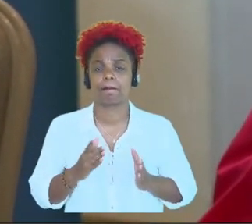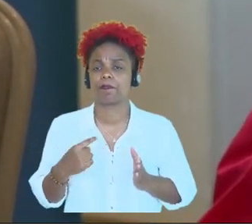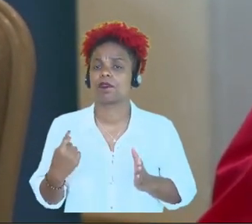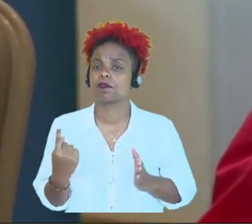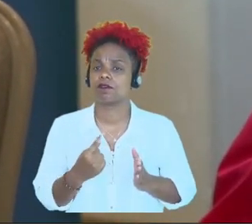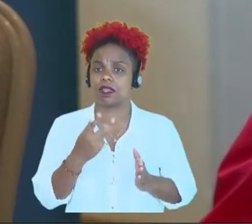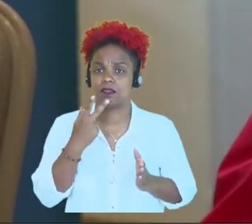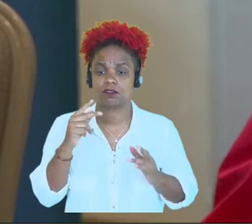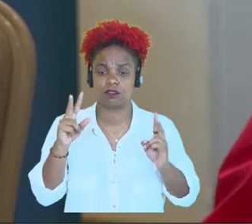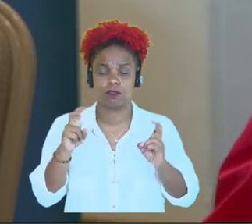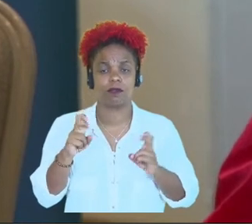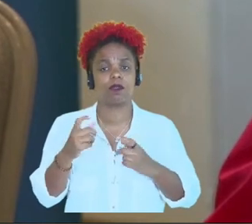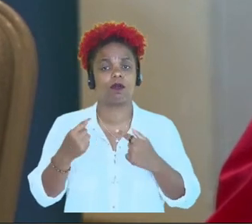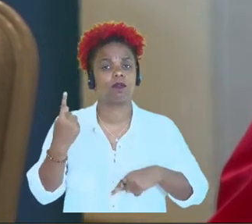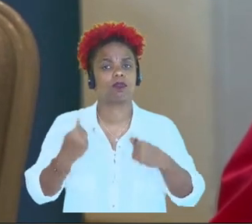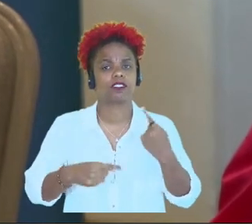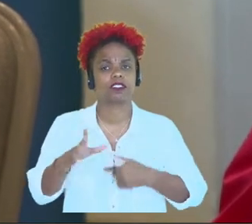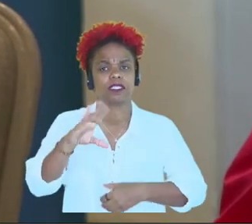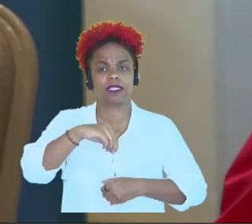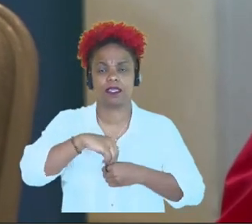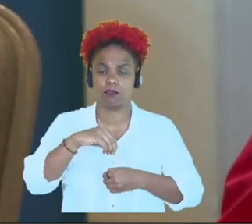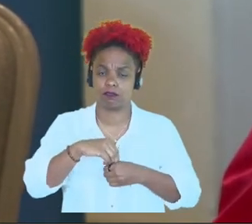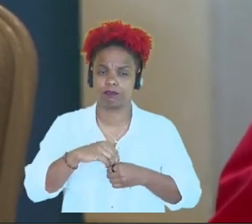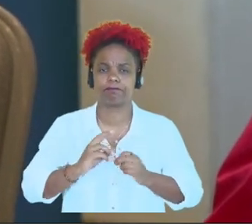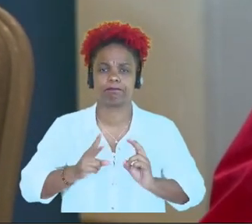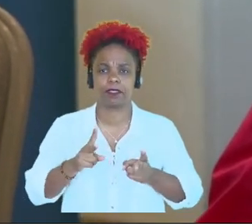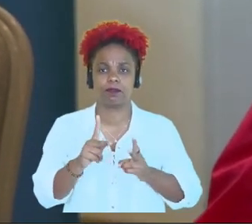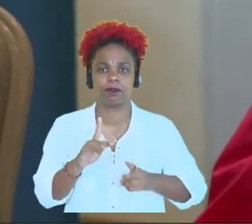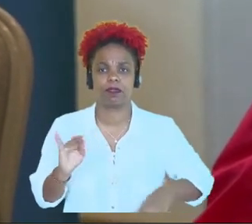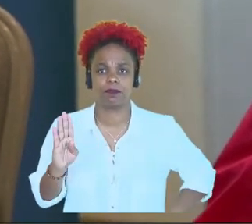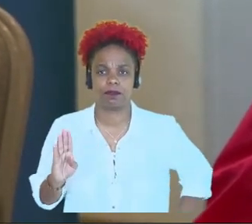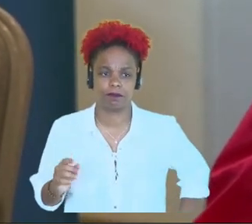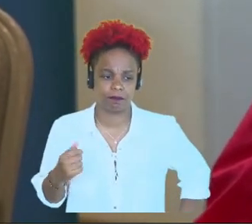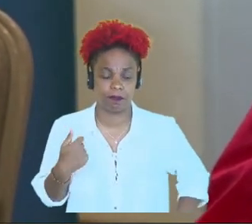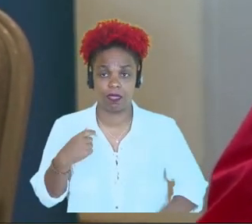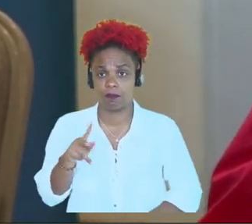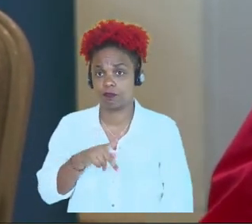nossa política externa. Por favor, professor Guilherme.